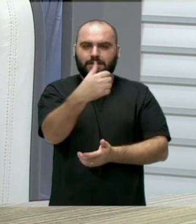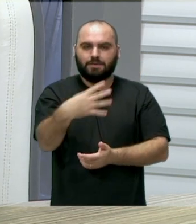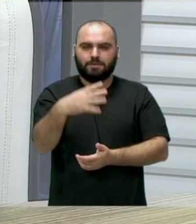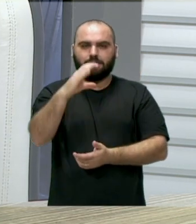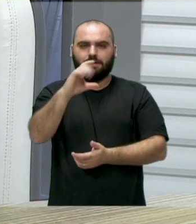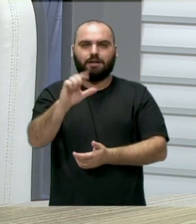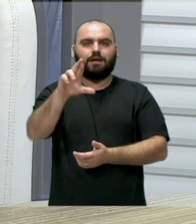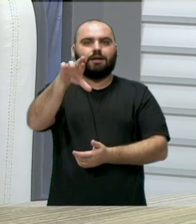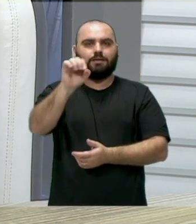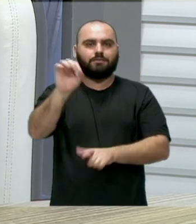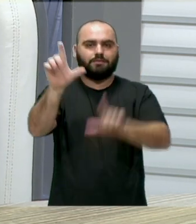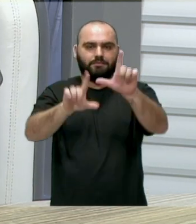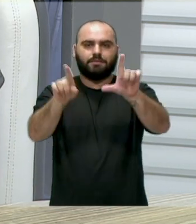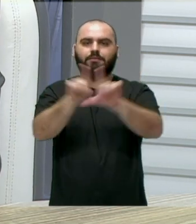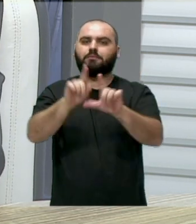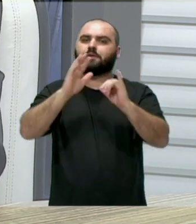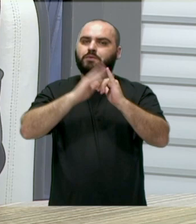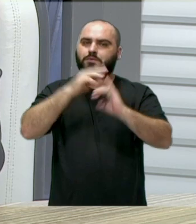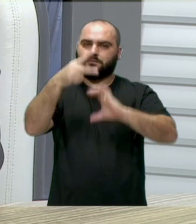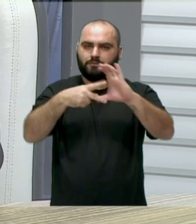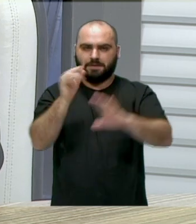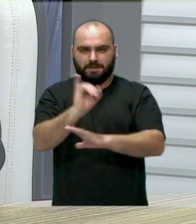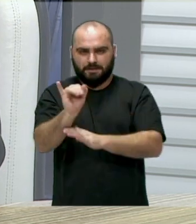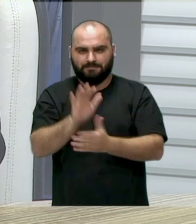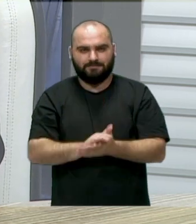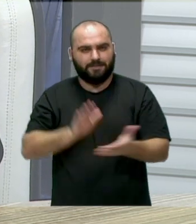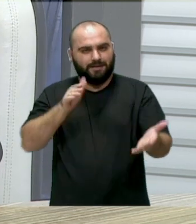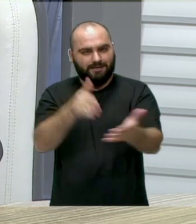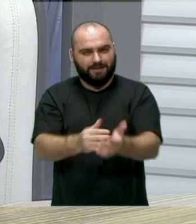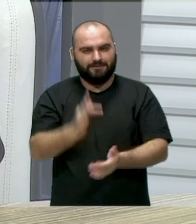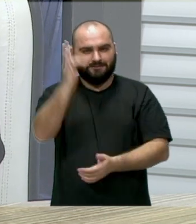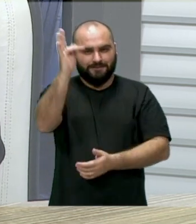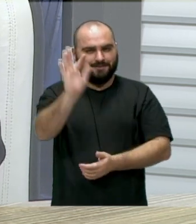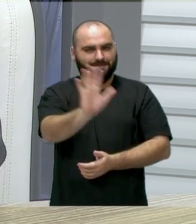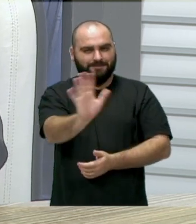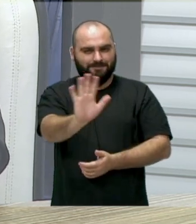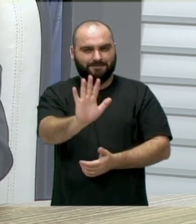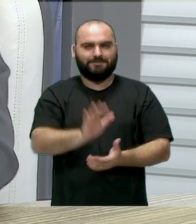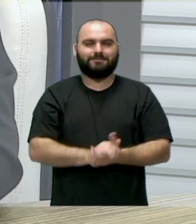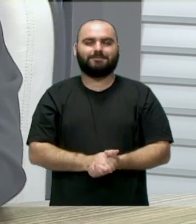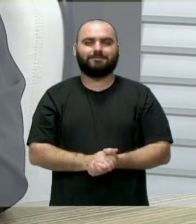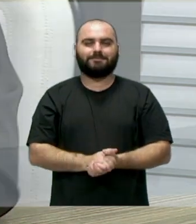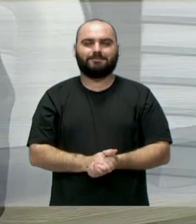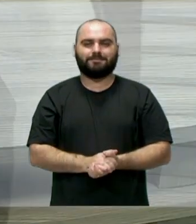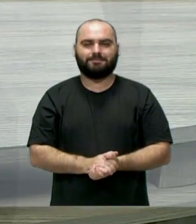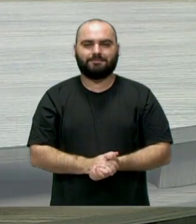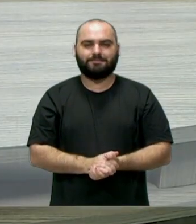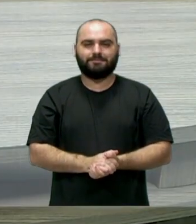TV e no YouTube da Câmara de Vereadores de Itajaí. Até o próximo Câmara Aberta.